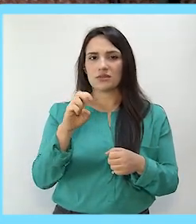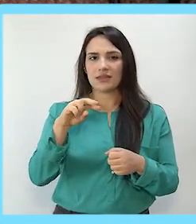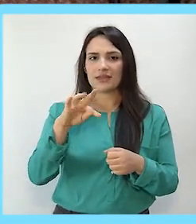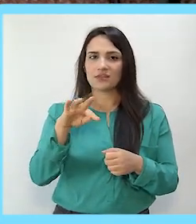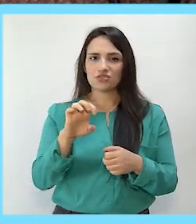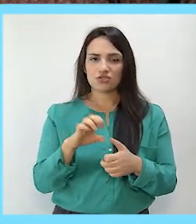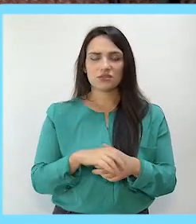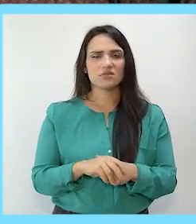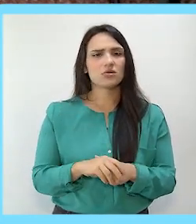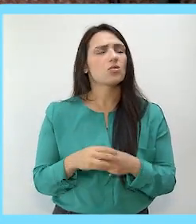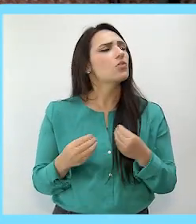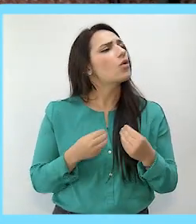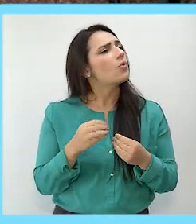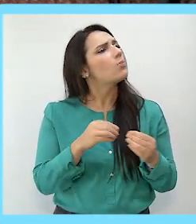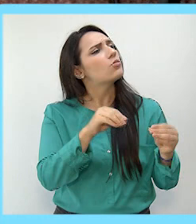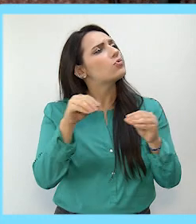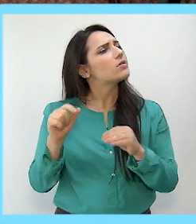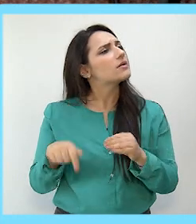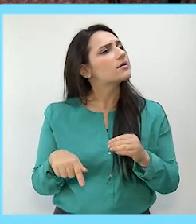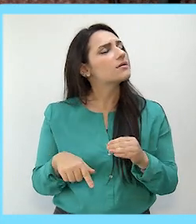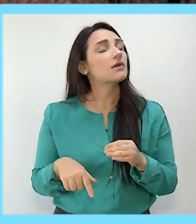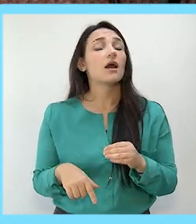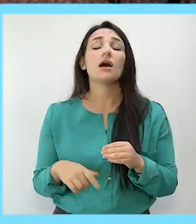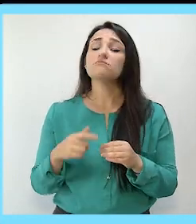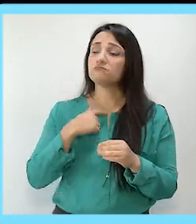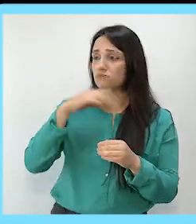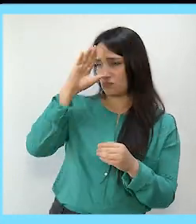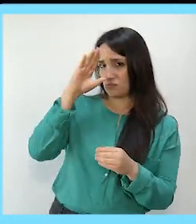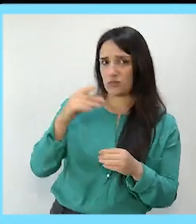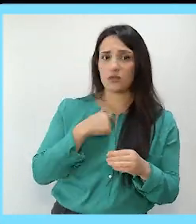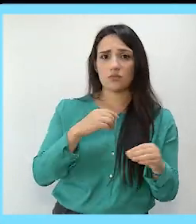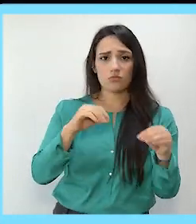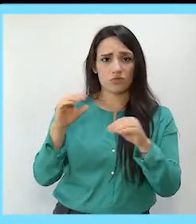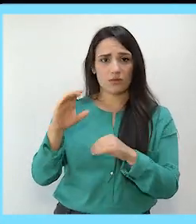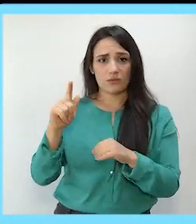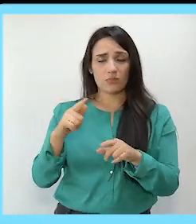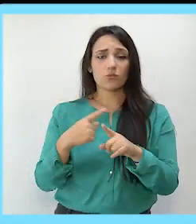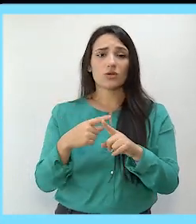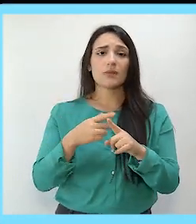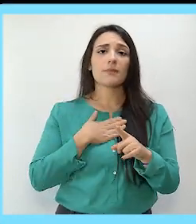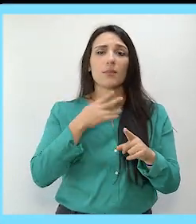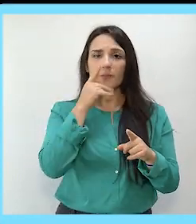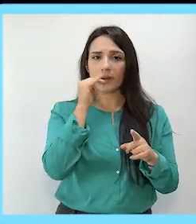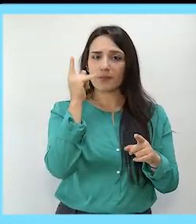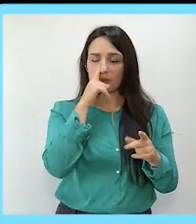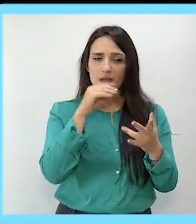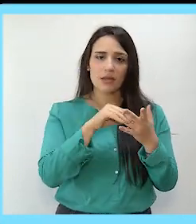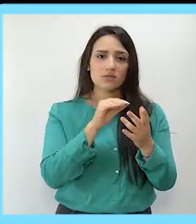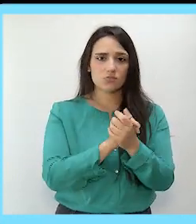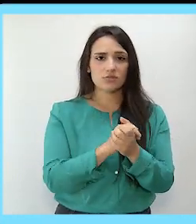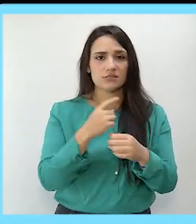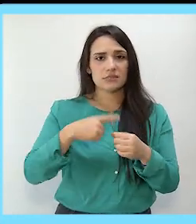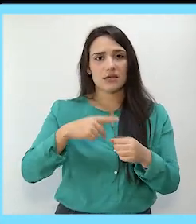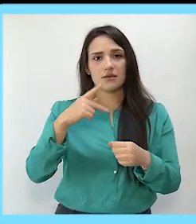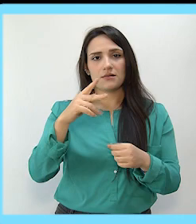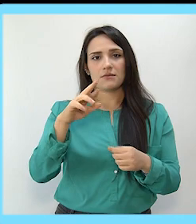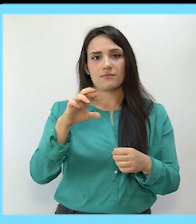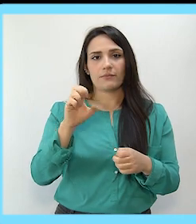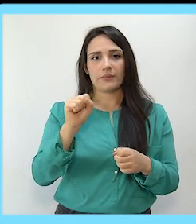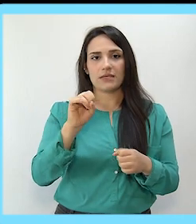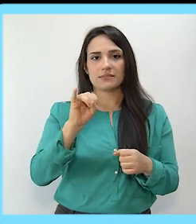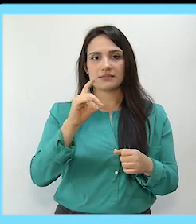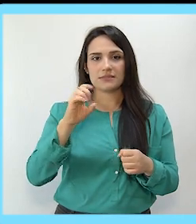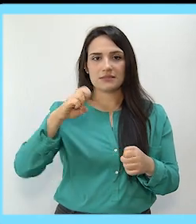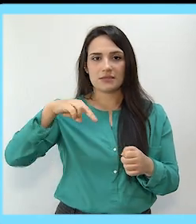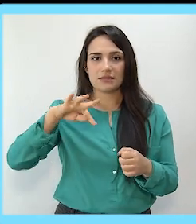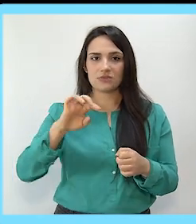Sul? Já veio para Campo Grande direto? Direto. Meus pais casaram-se em Presidente Epitácio, que é ali